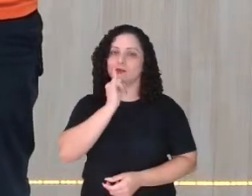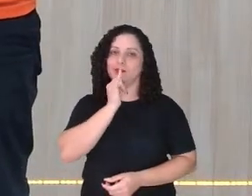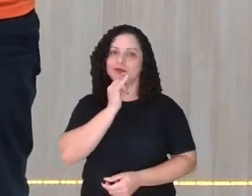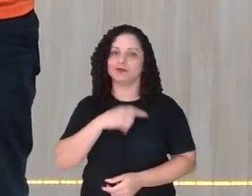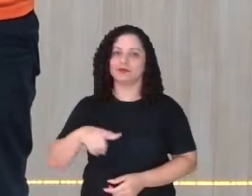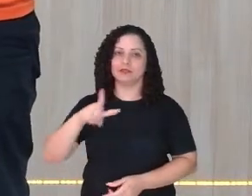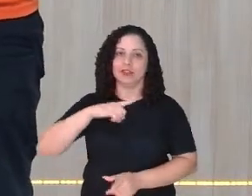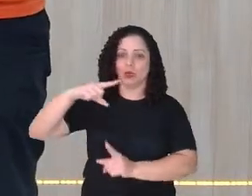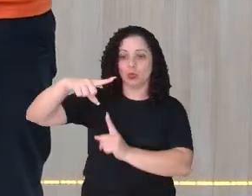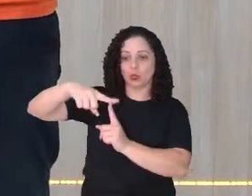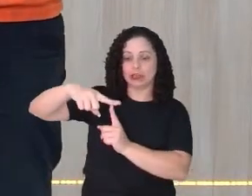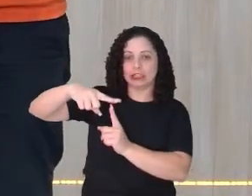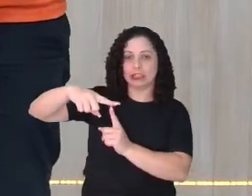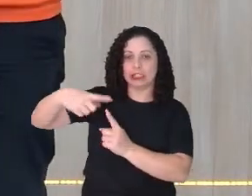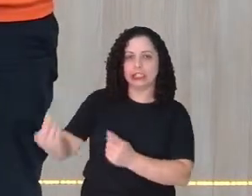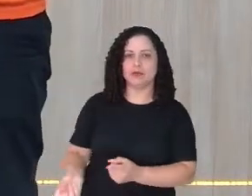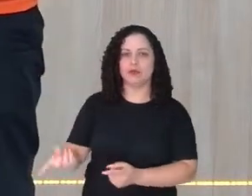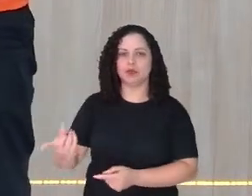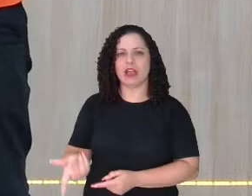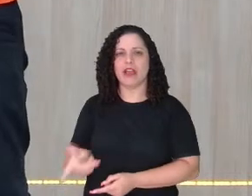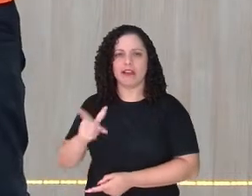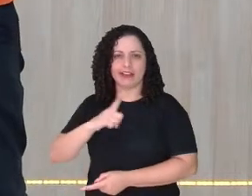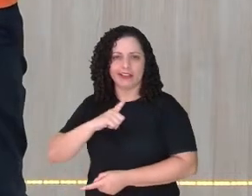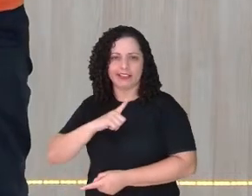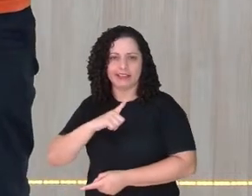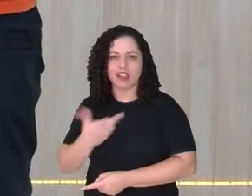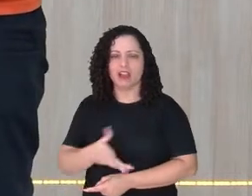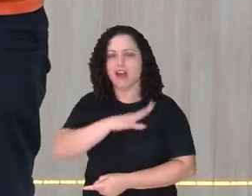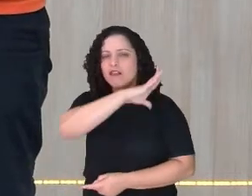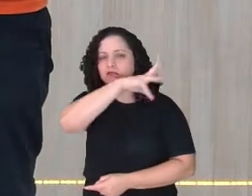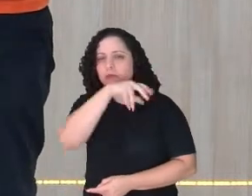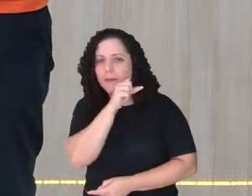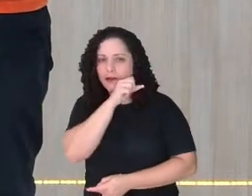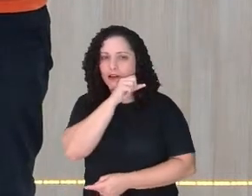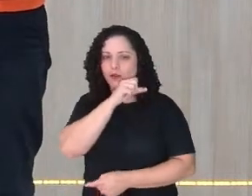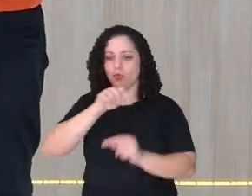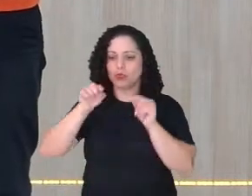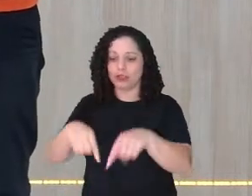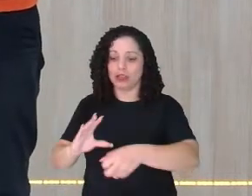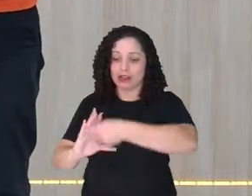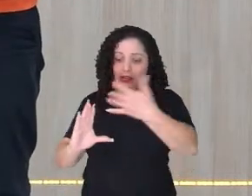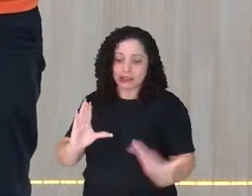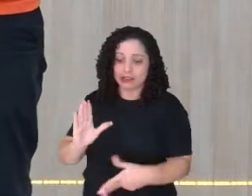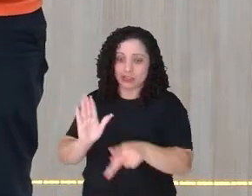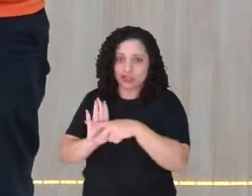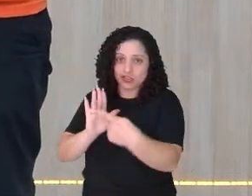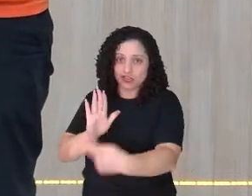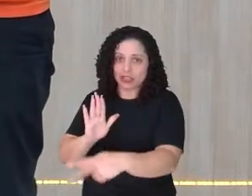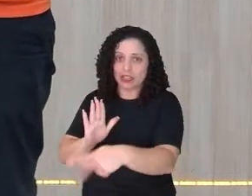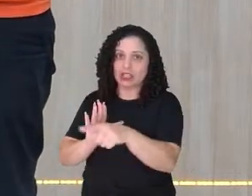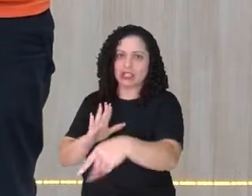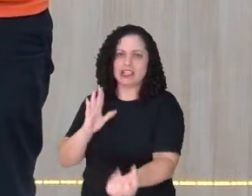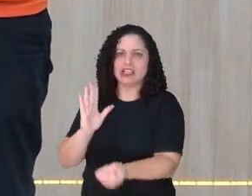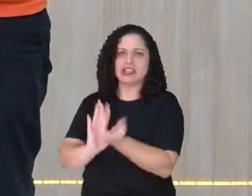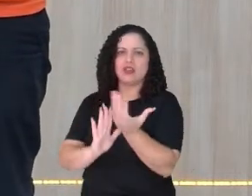de anfíbio, um tipo de réptil que, devido a determinadas características,